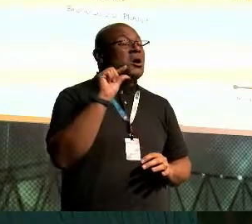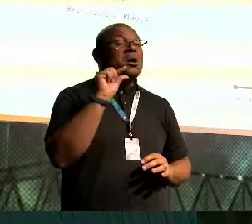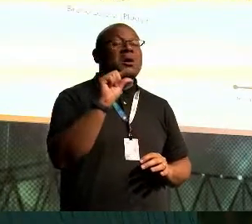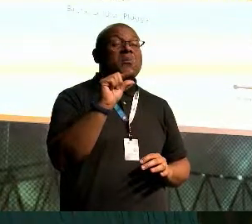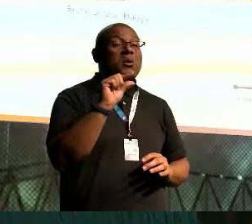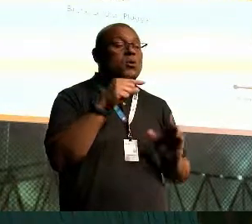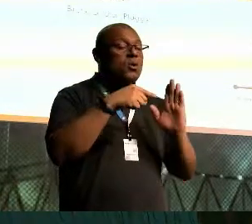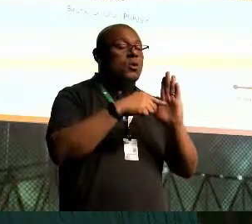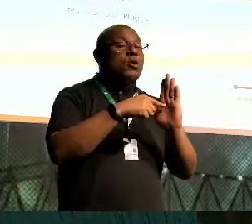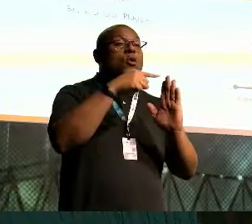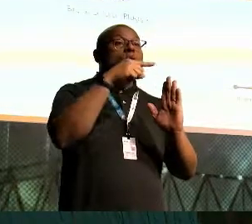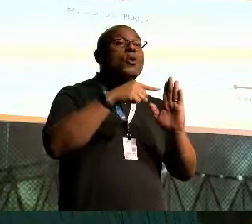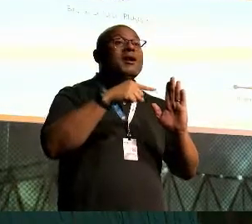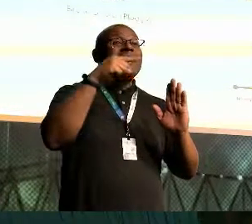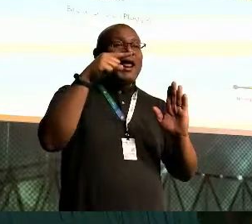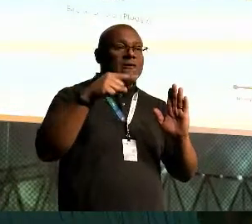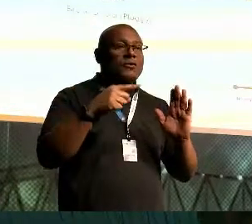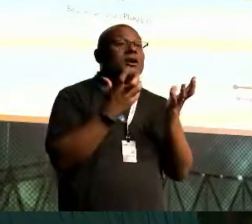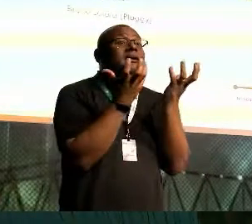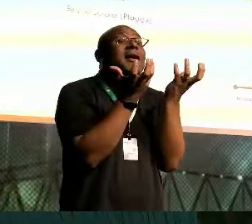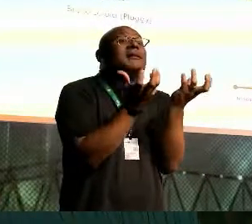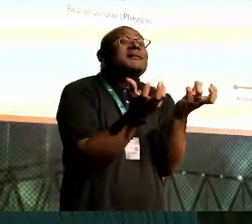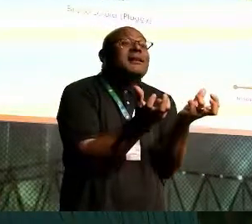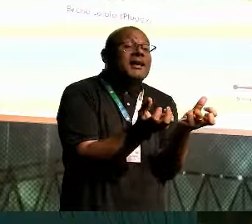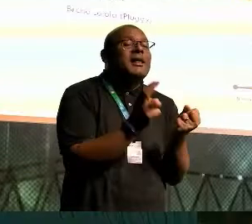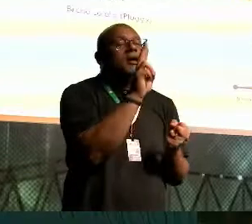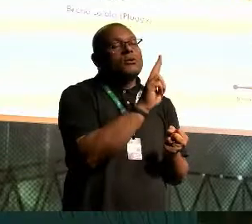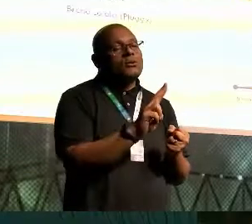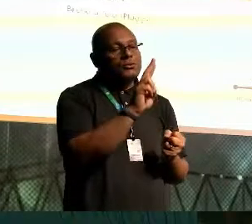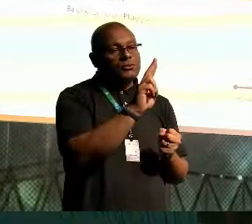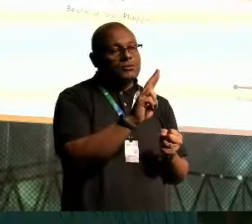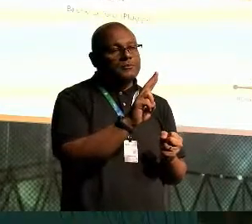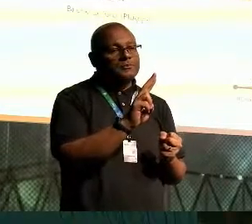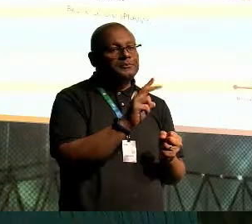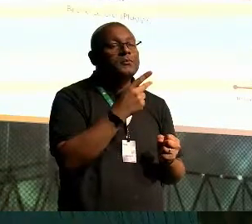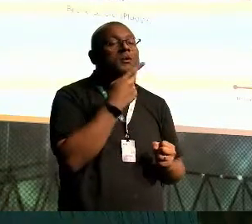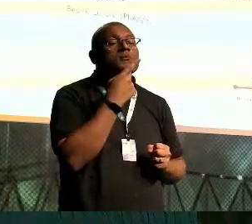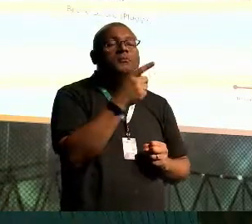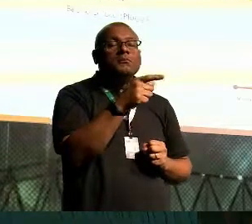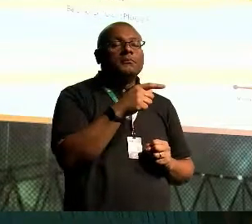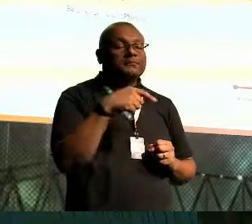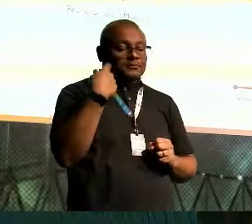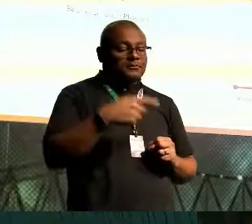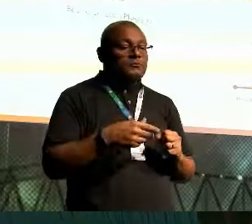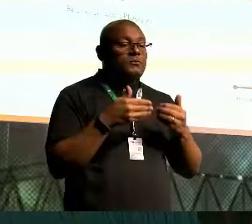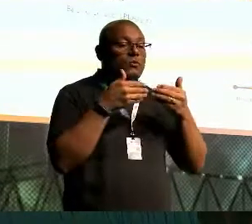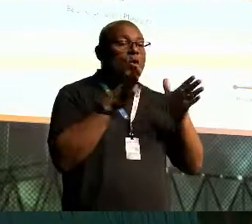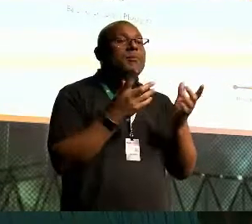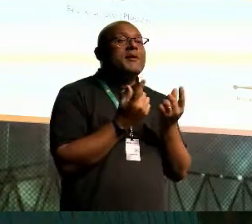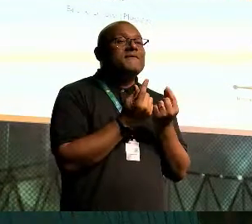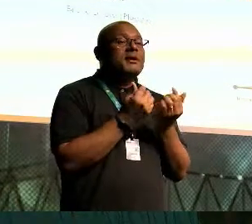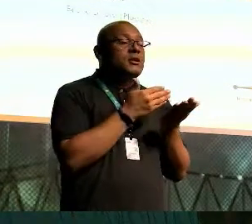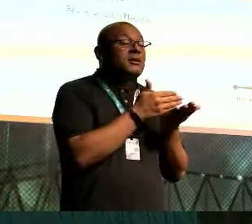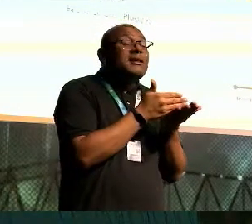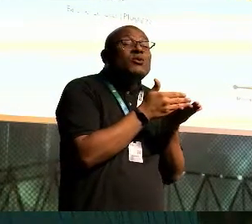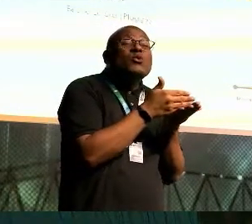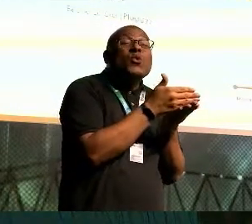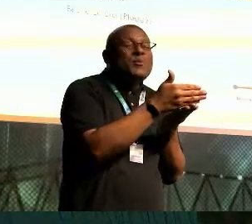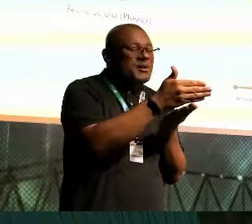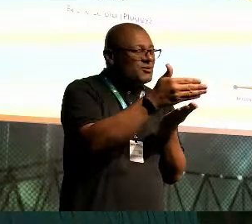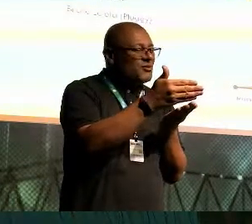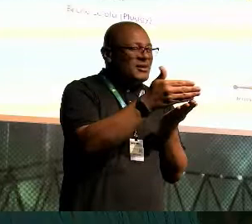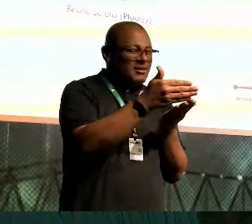o gráfico da curva de adoção, né? Eu posicionei aqui o Open Finance ali no início, então a gente está